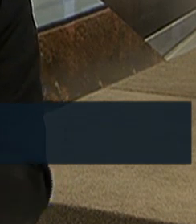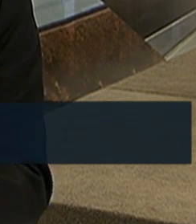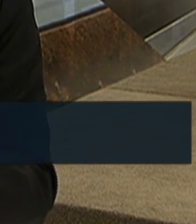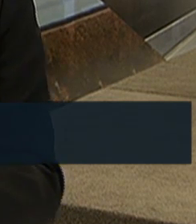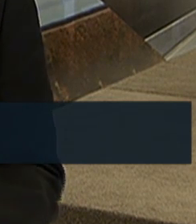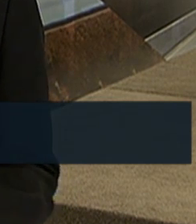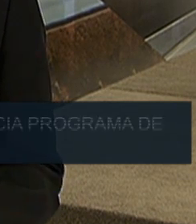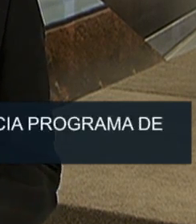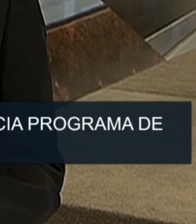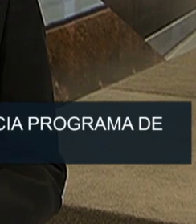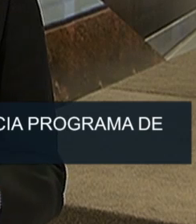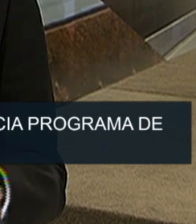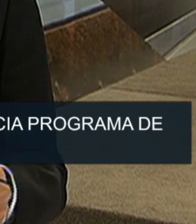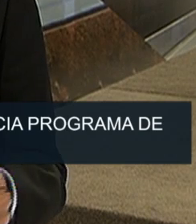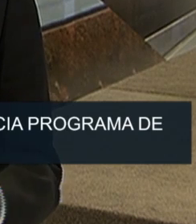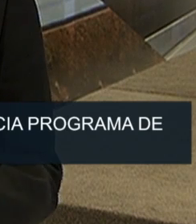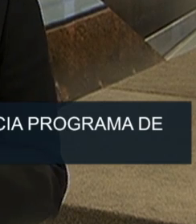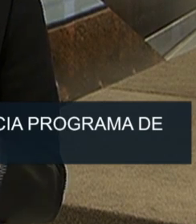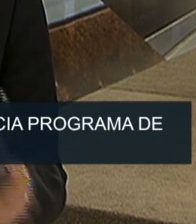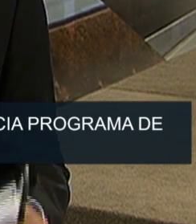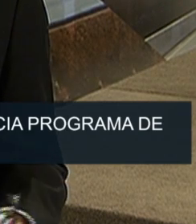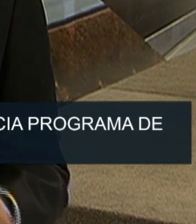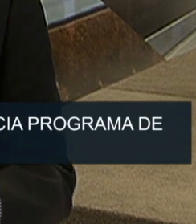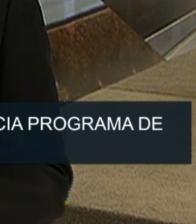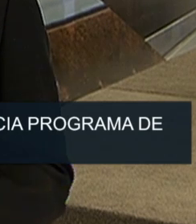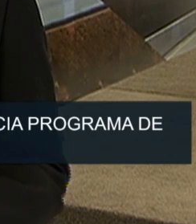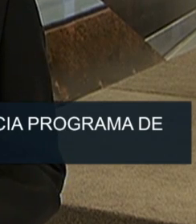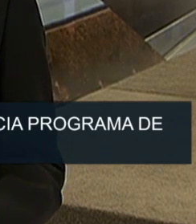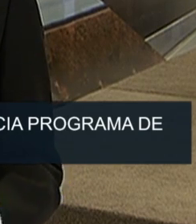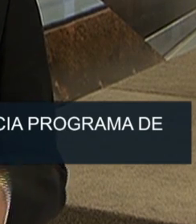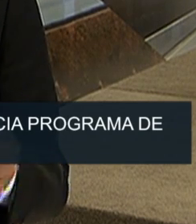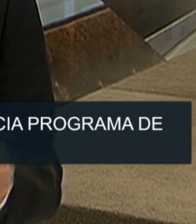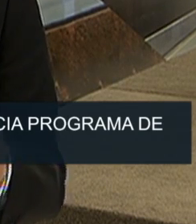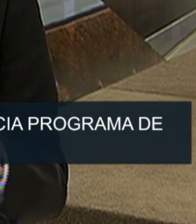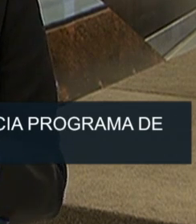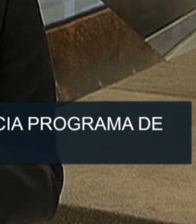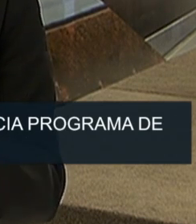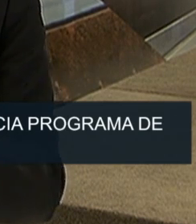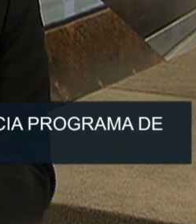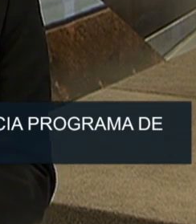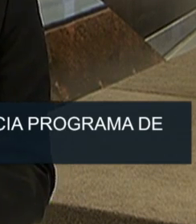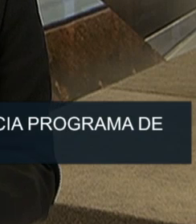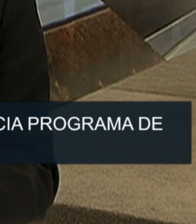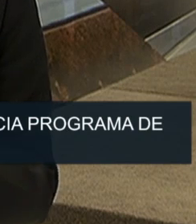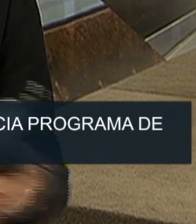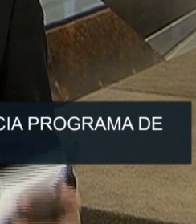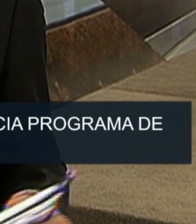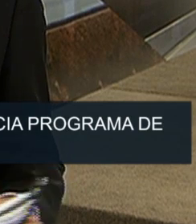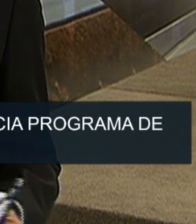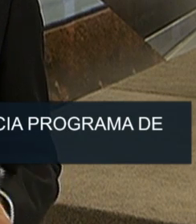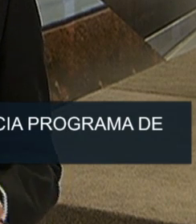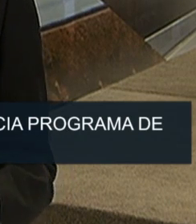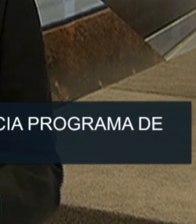lançado hoje vai garantir uma logística mais eficiente e uma Economia mais competitiva ao Brasil que